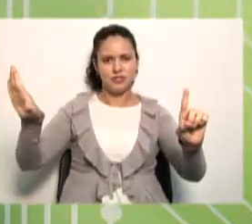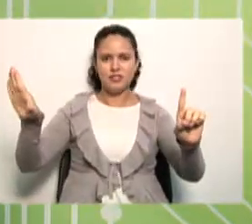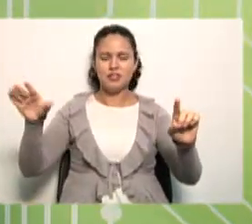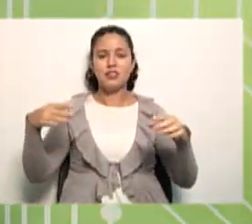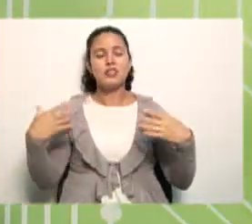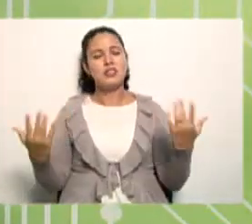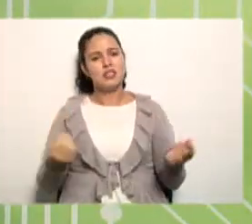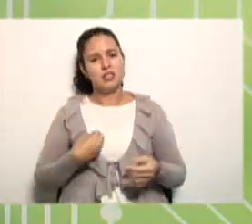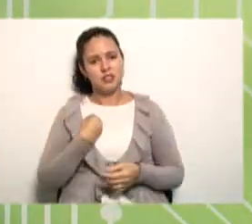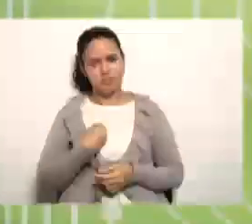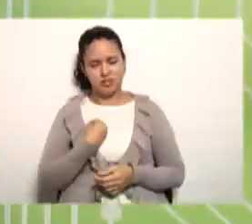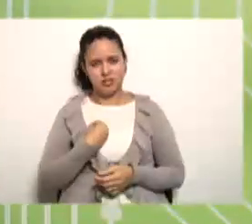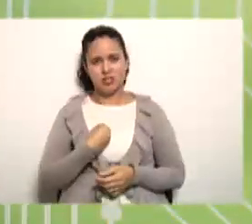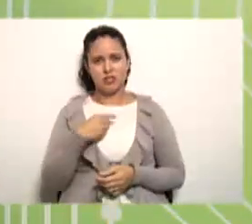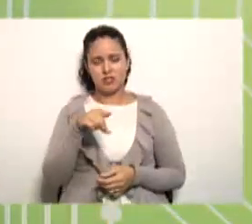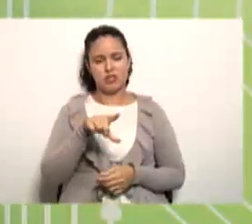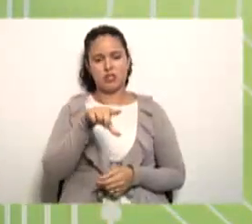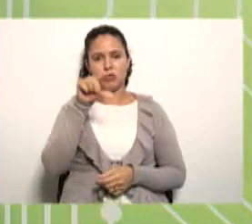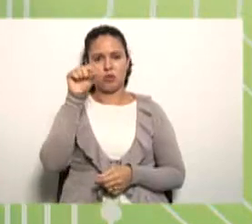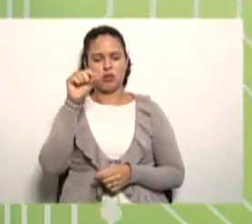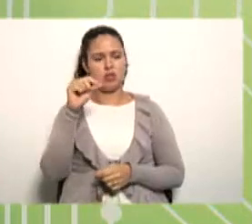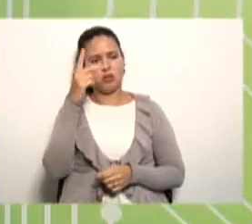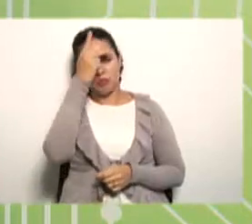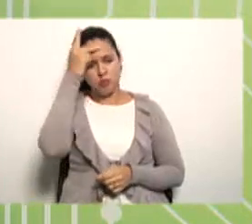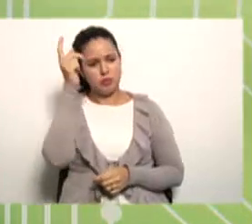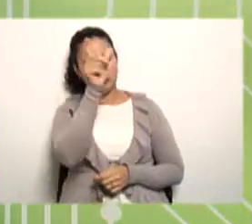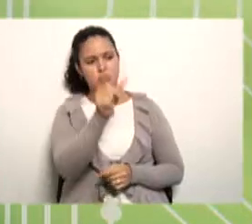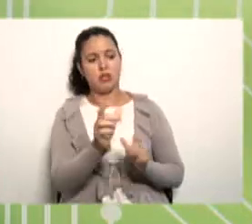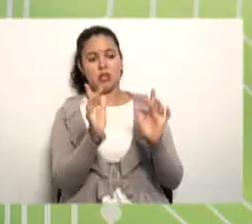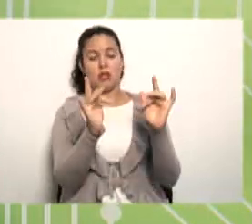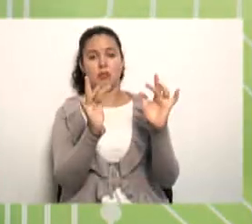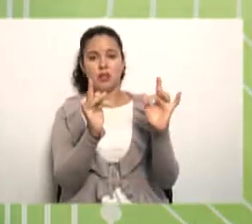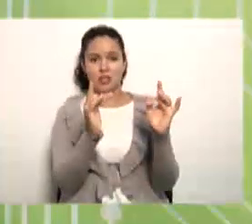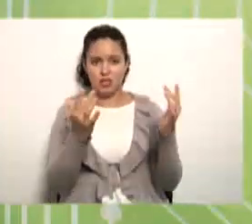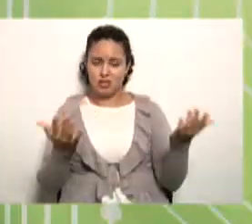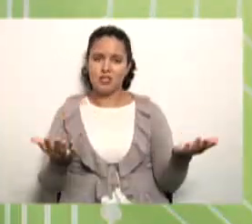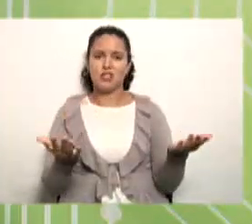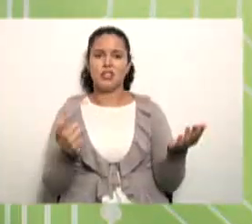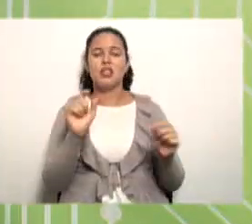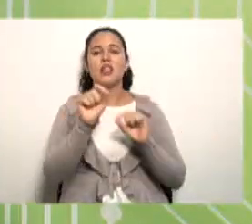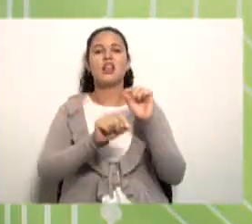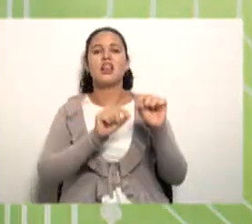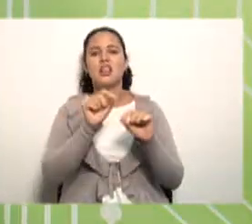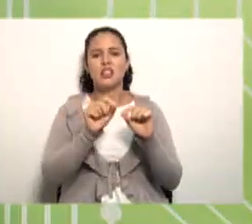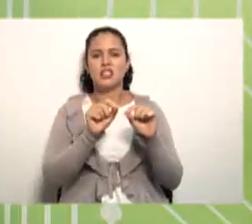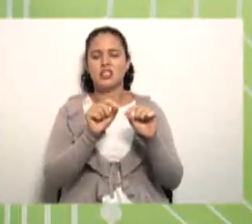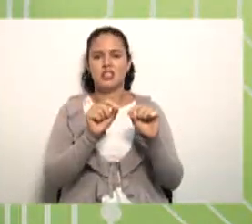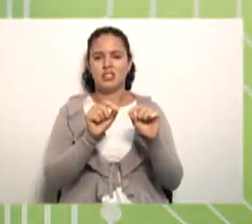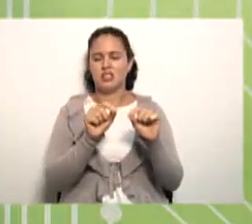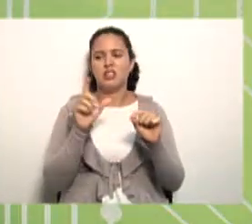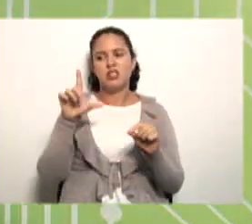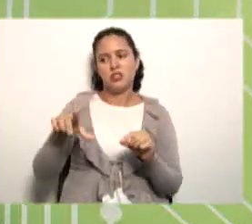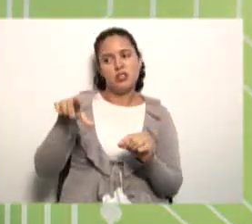Nossa vida é assim, quando você escolhe namorar com alguém, você está decidindo desistir de namorar com todas as outras pessoas. Quando você decide gastar